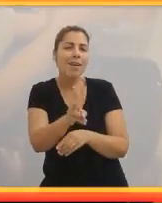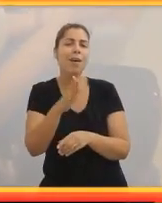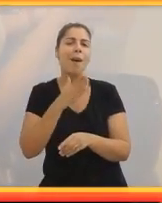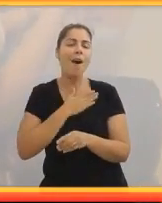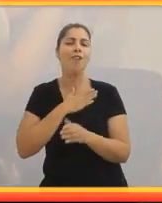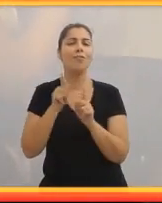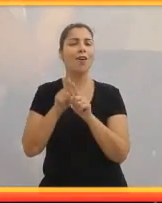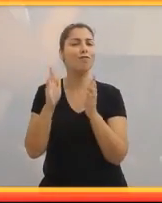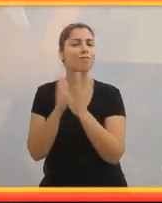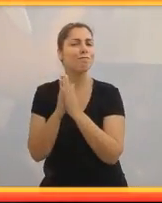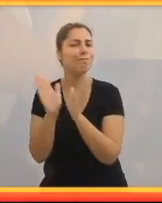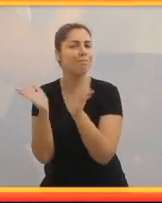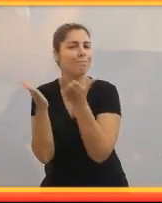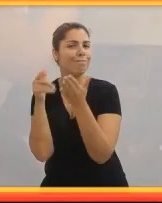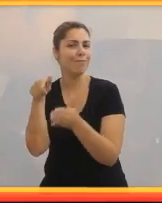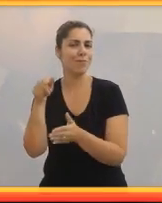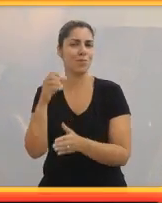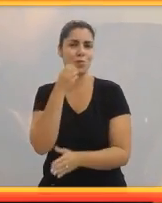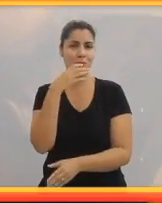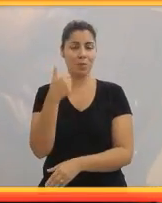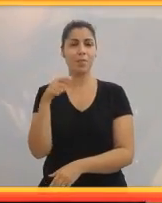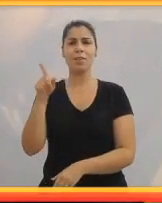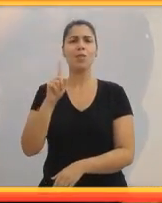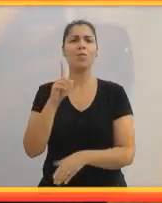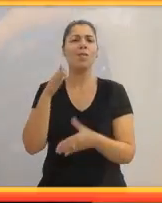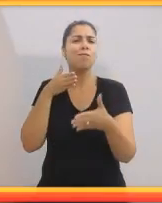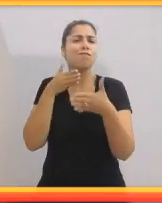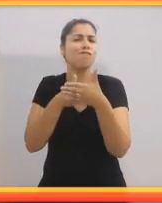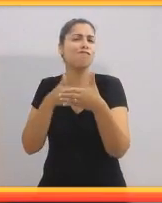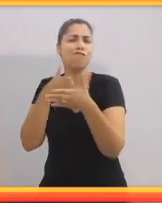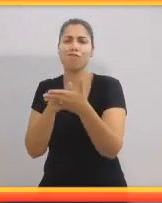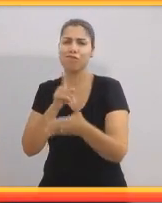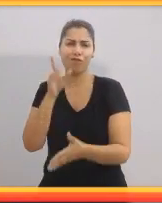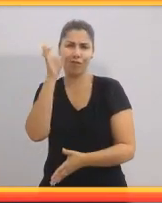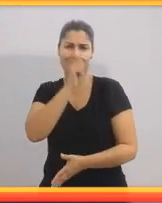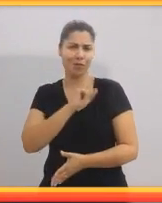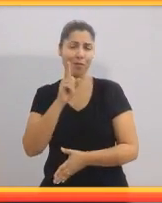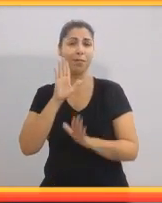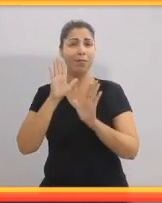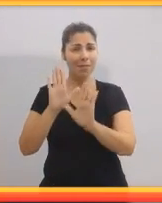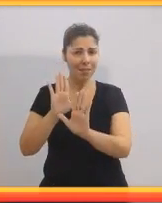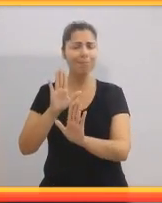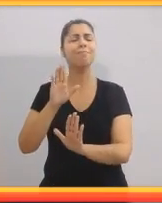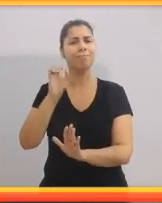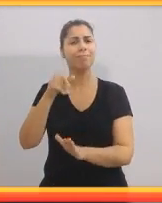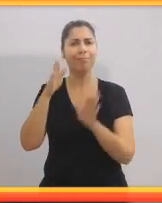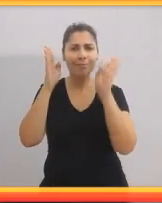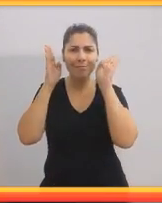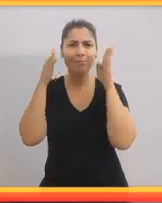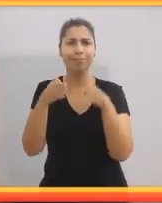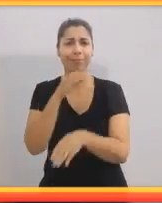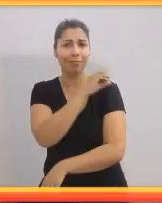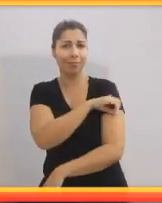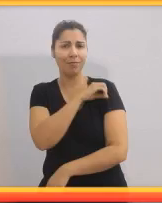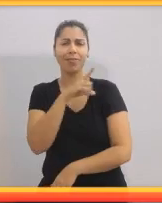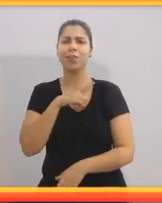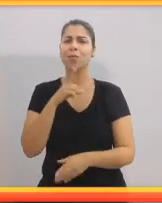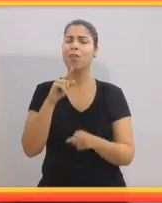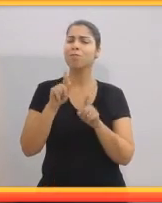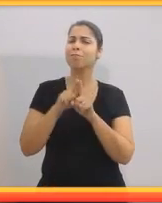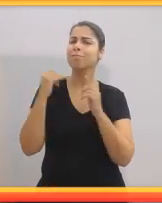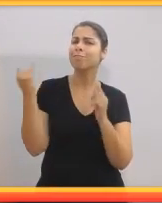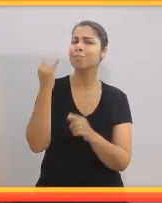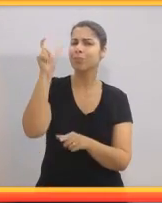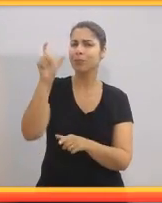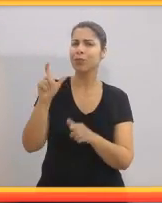ali e sempre, sempre o elogio faz muito bem. Ele não tem a dificuldade de aprender, mas sim de se concentrar. E a oficina tem sido, assim,